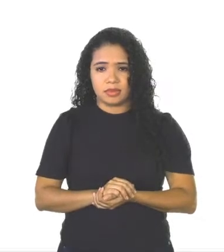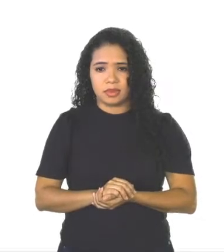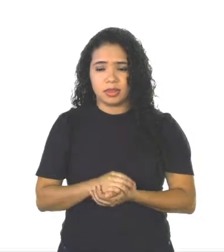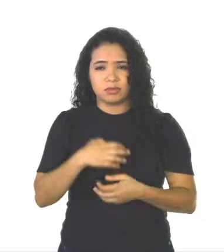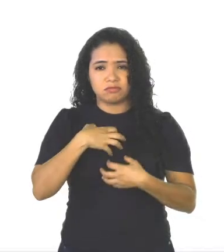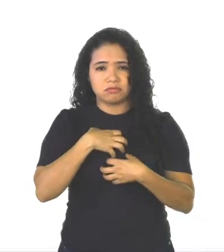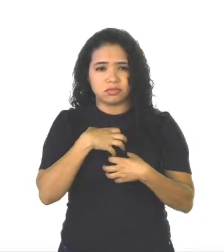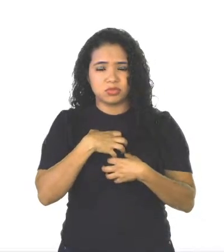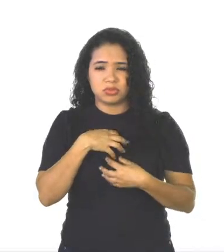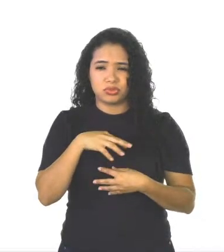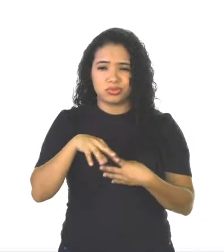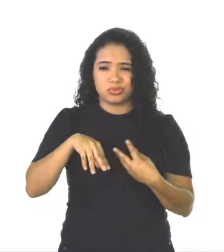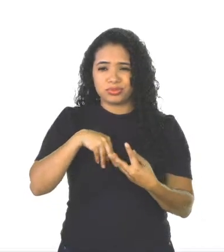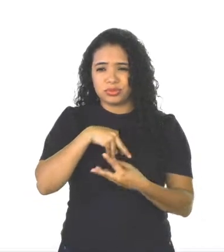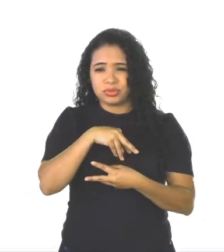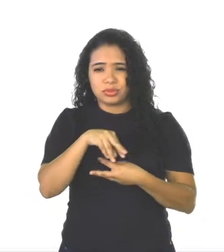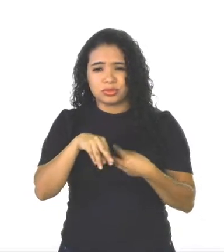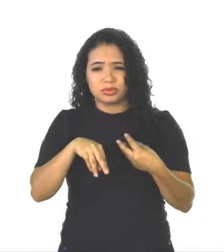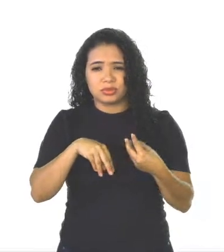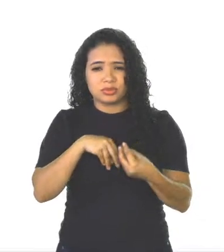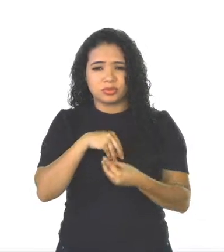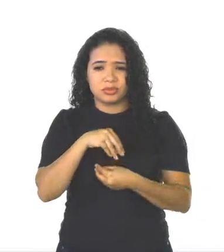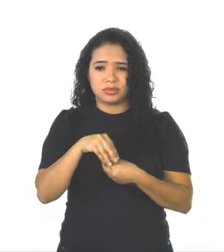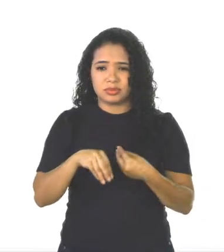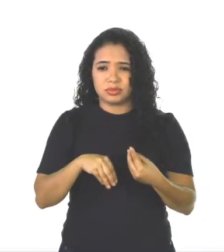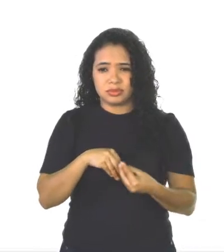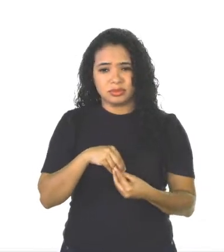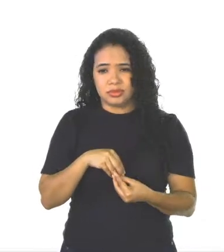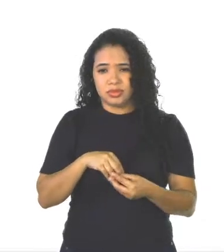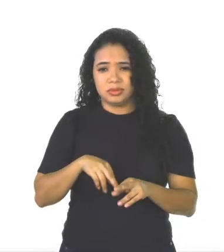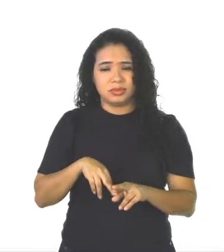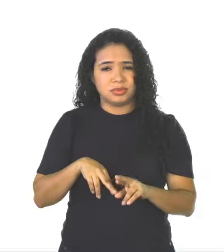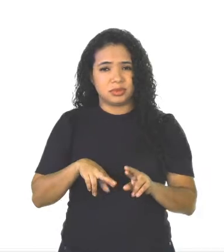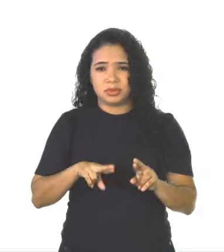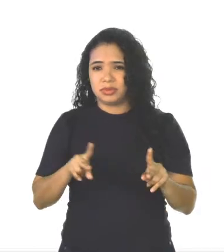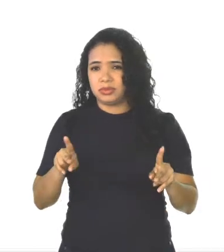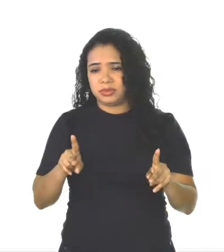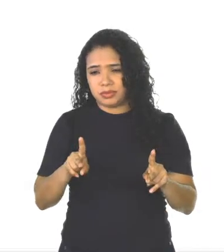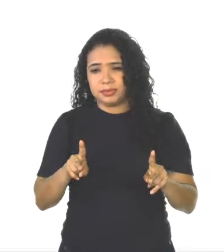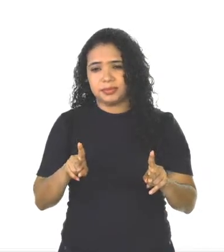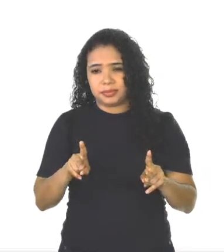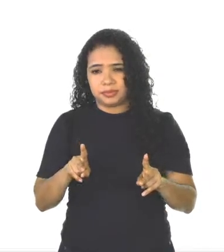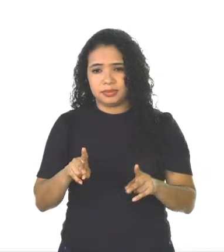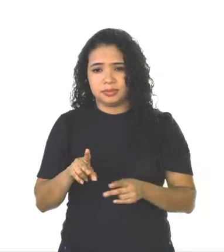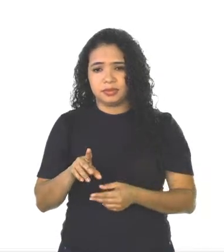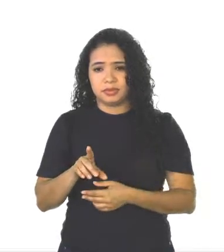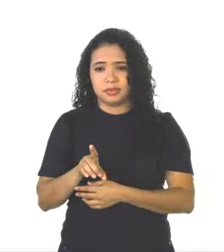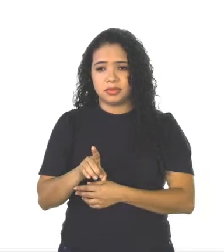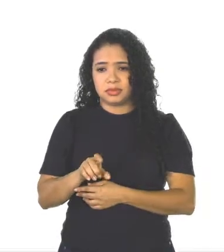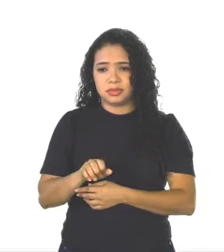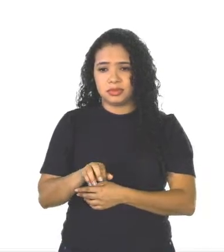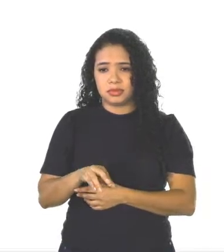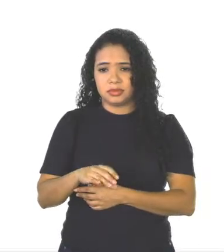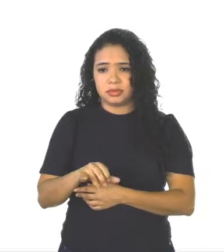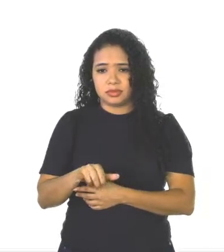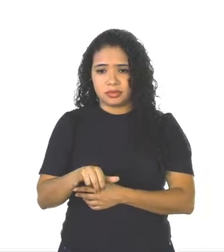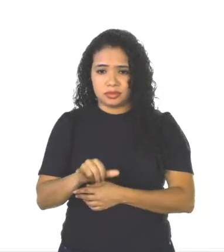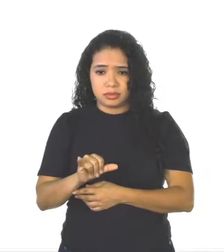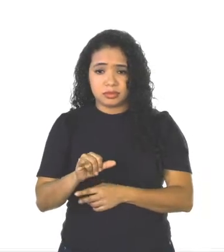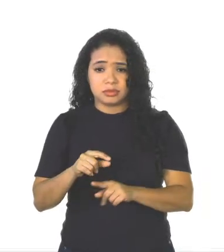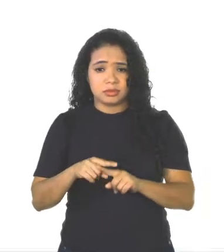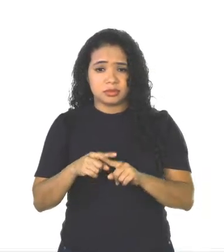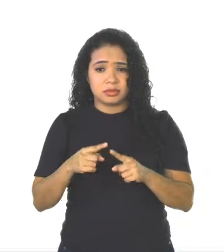Um misto de sentimentos completamente discrepantes. Mr. Darcy,